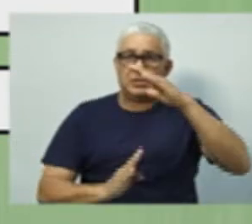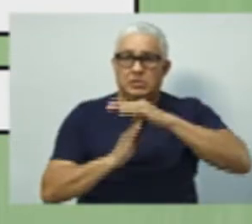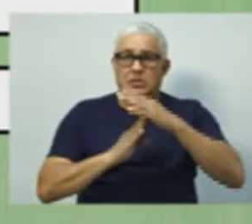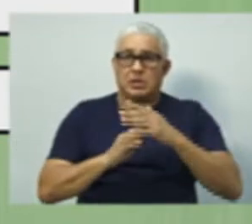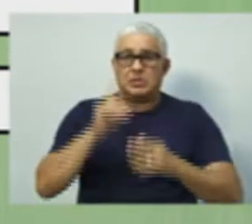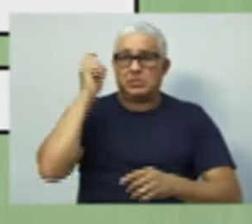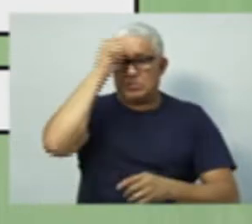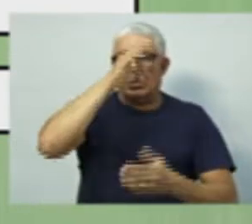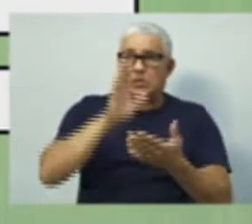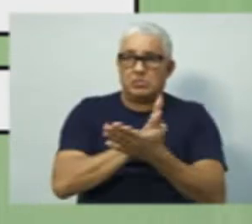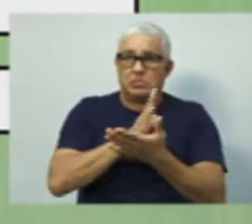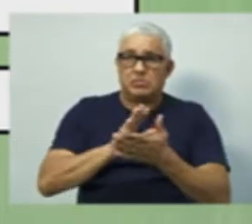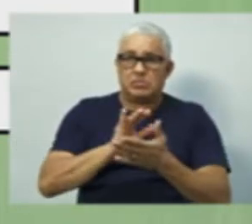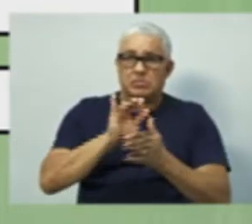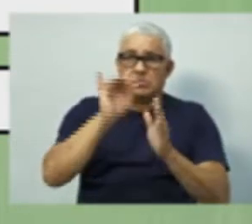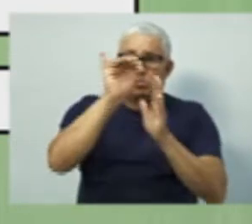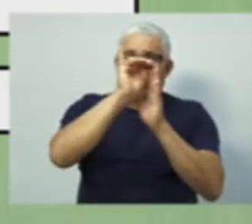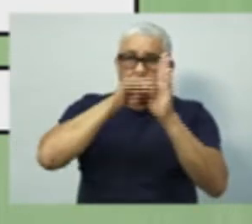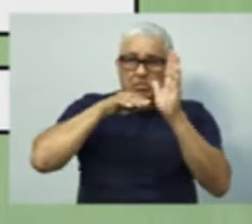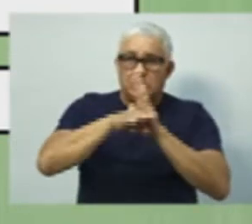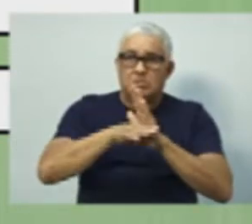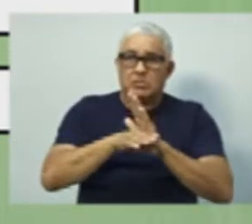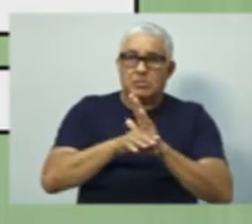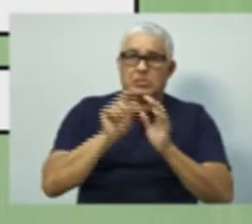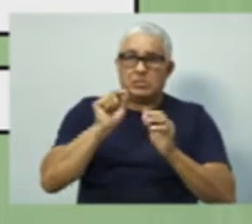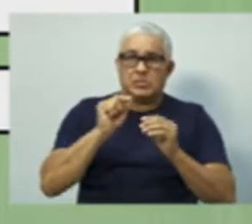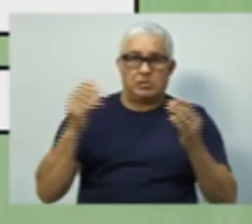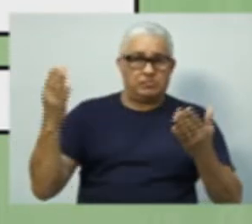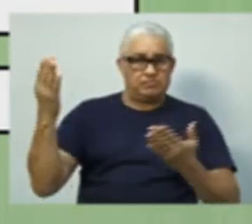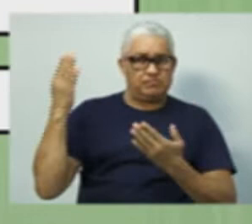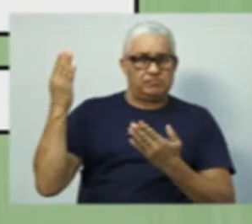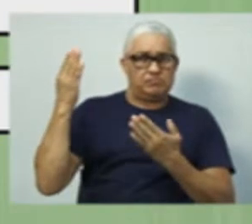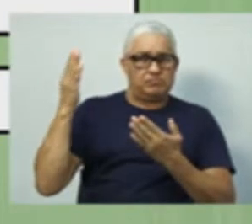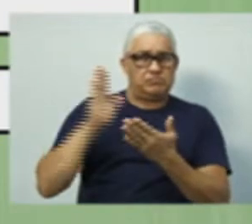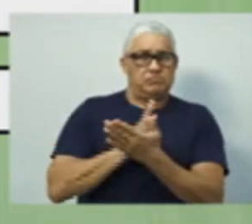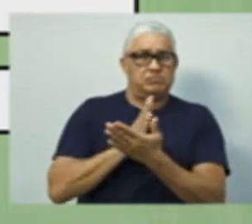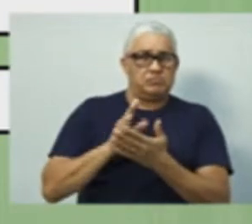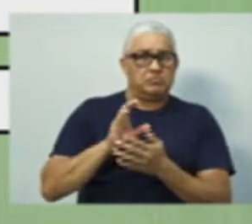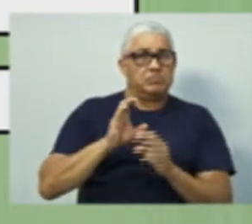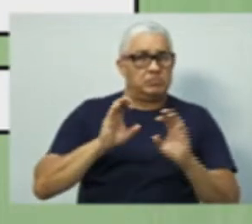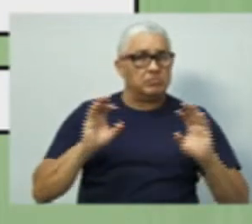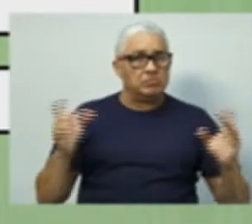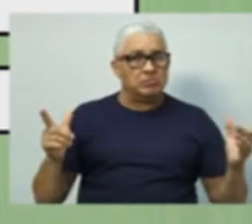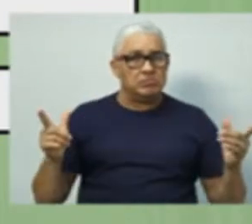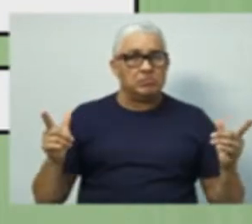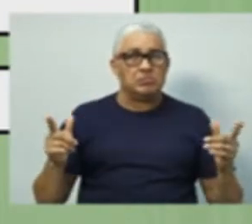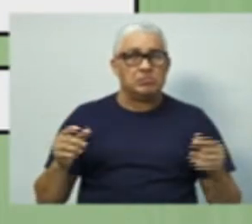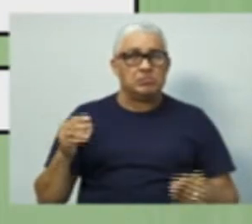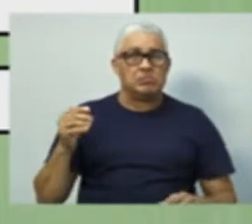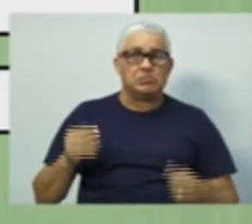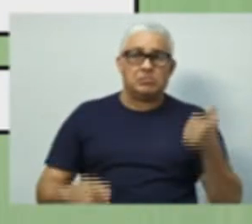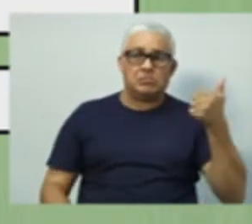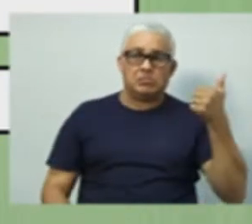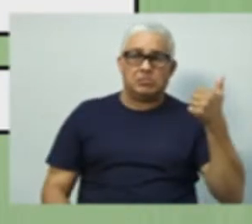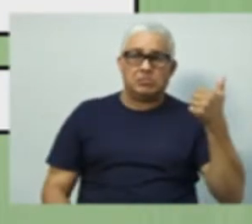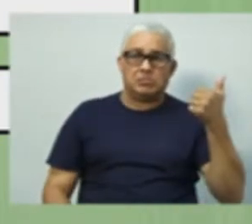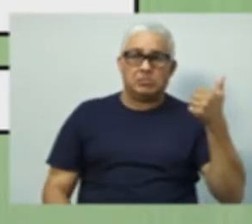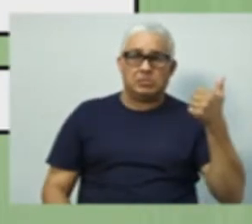e no tempo certo, no time certo, passar as informações para que se possa montar o planejamento. Retornando